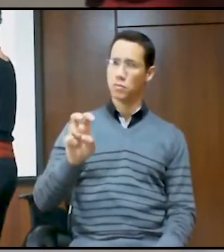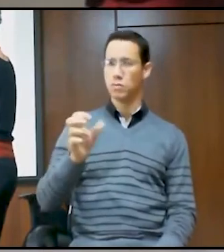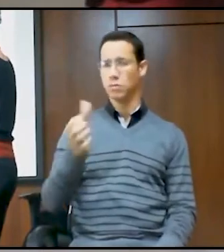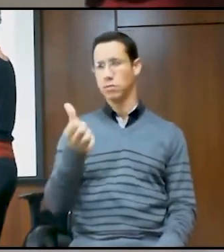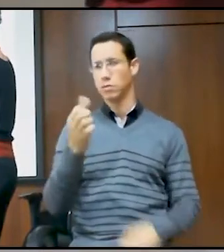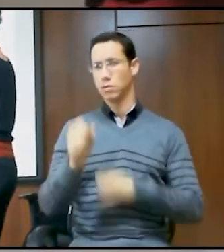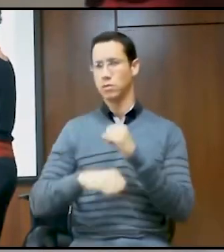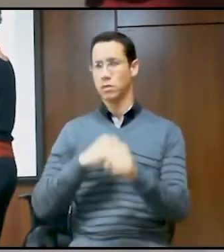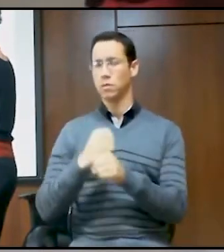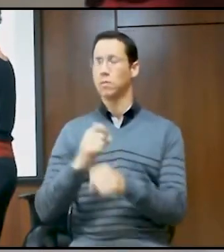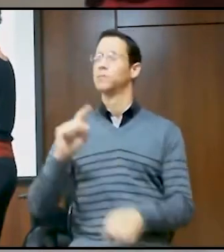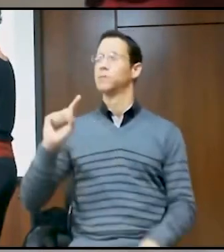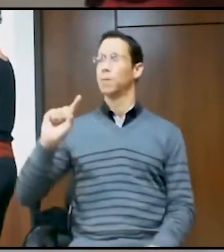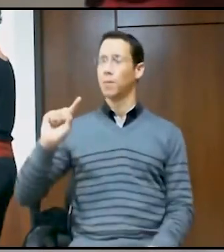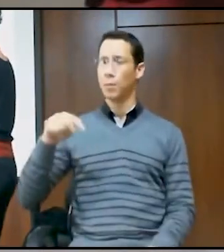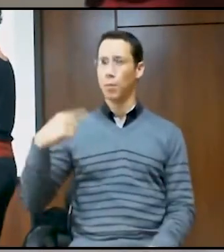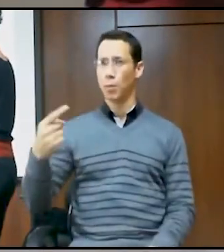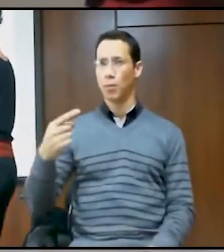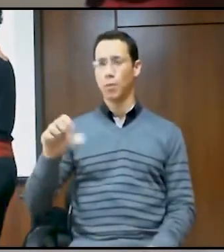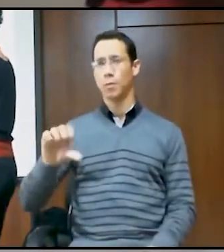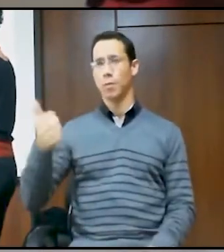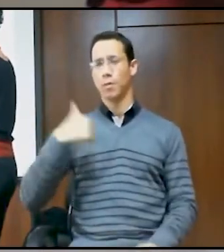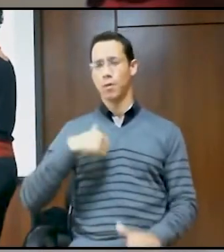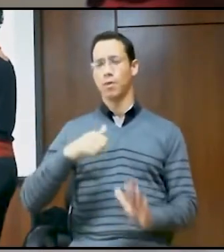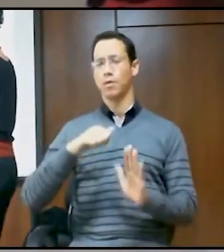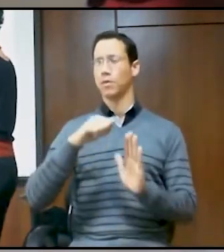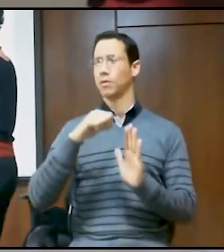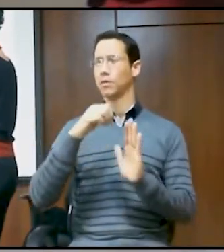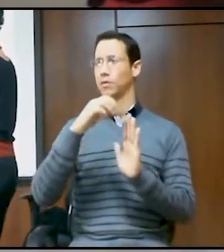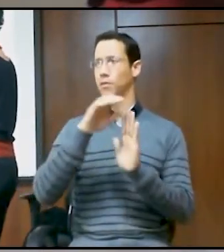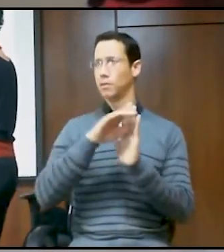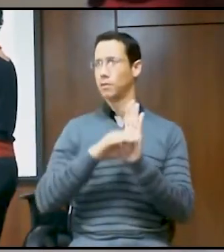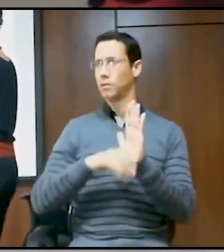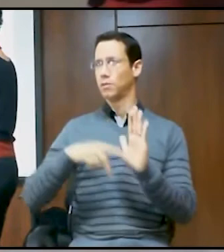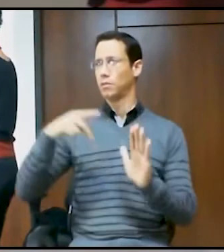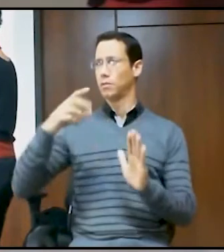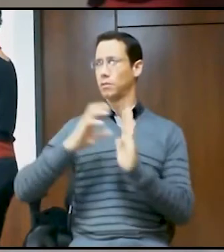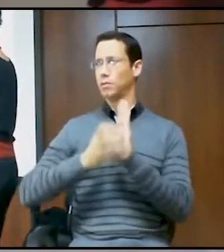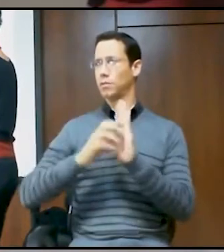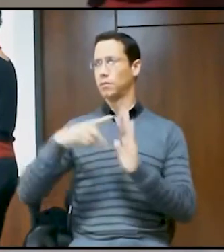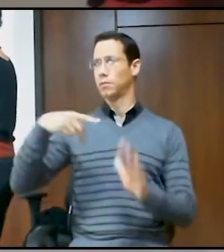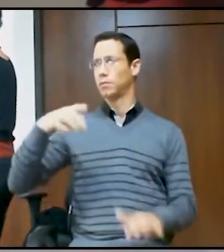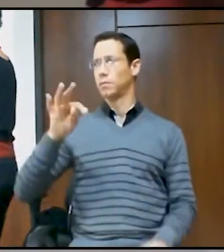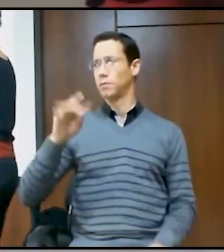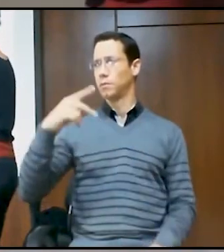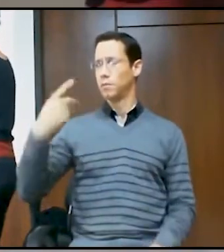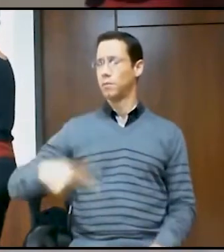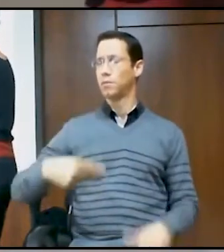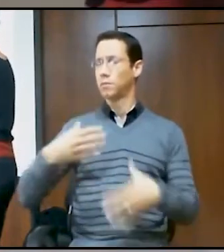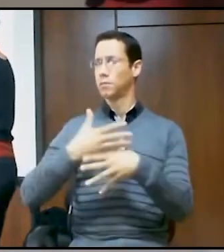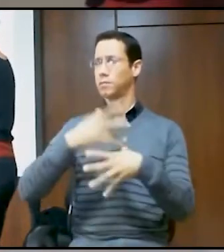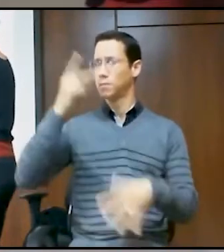anos depois do primeiro programa do PT na cidade de São Paulo,